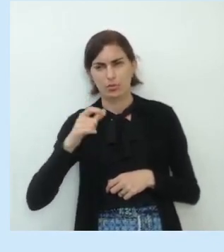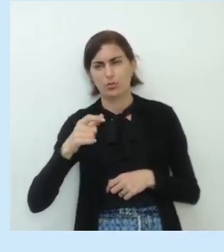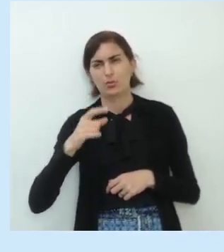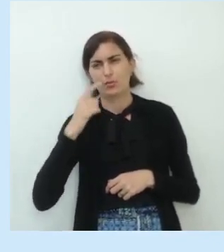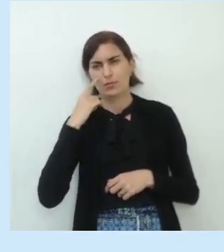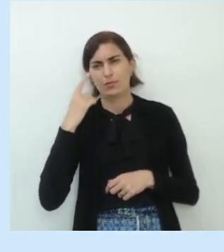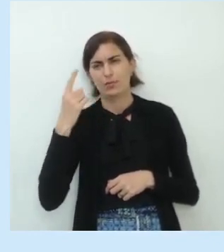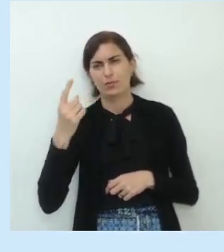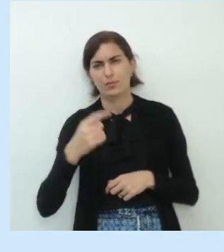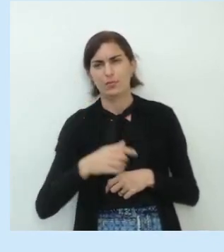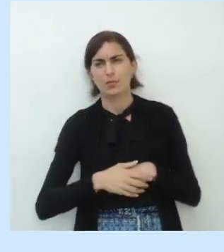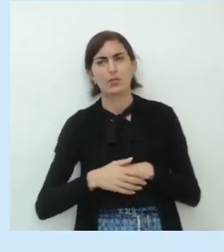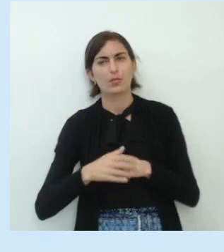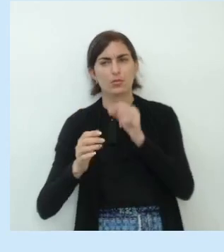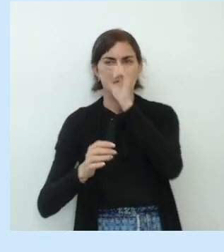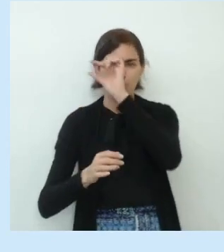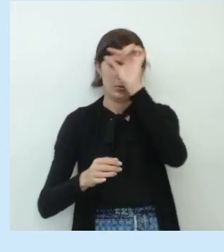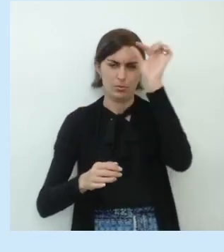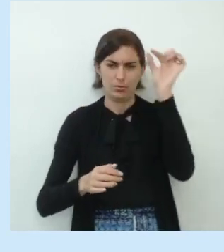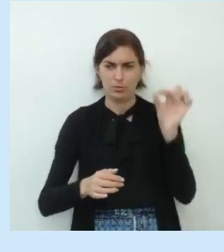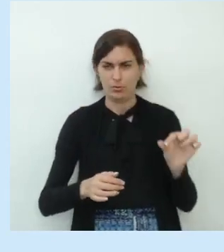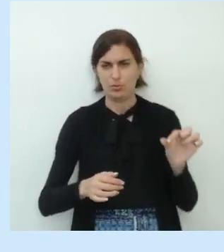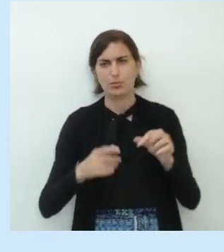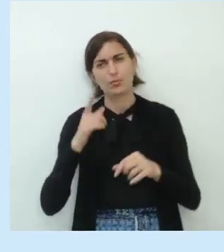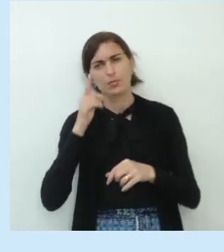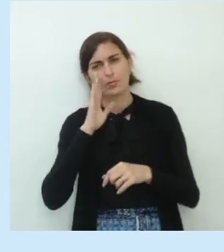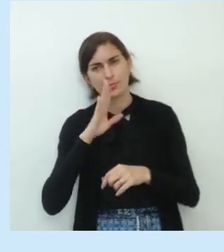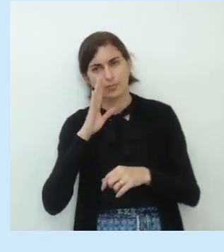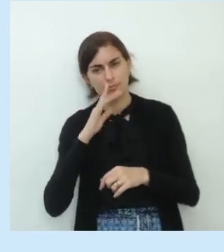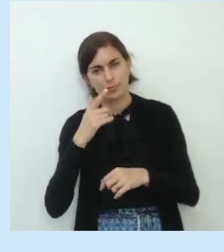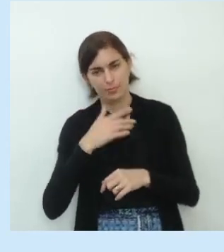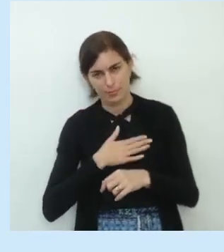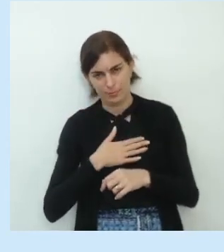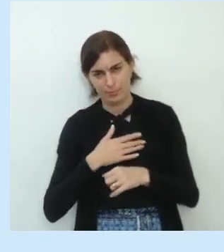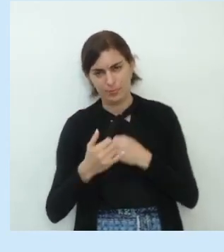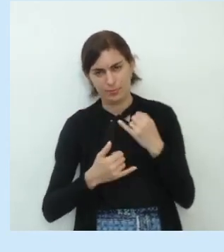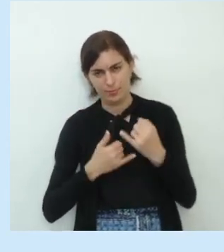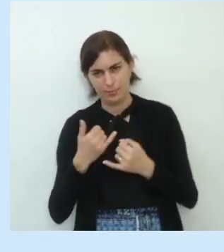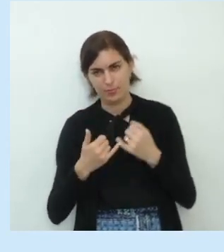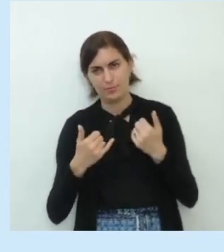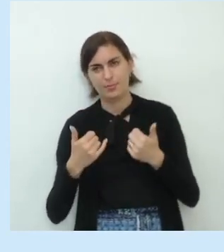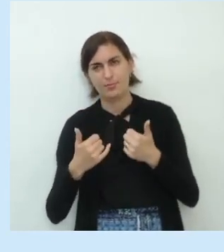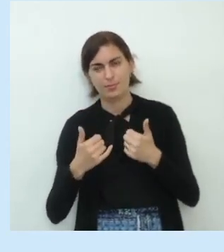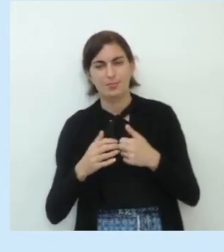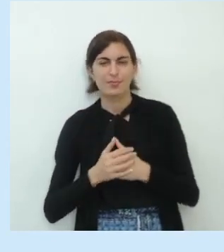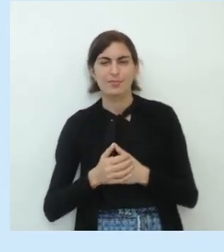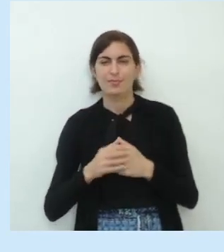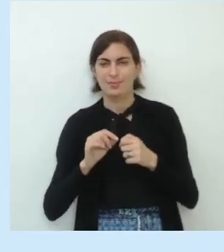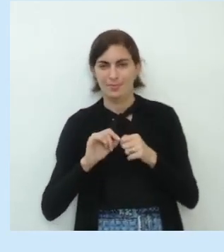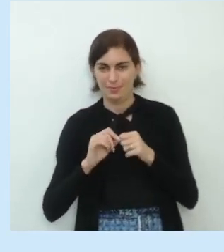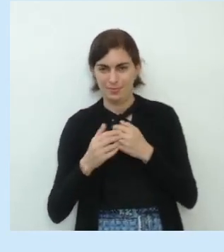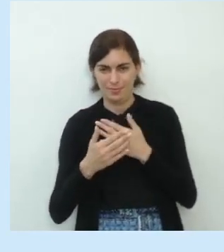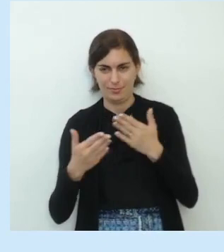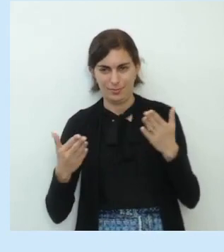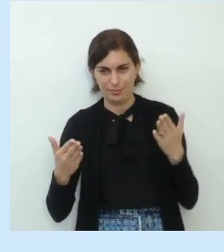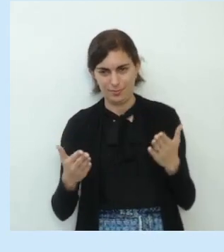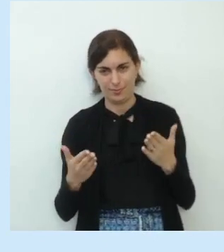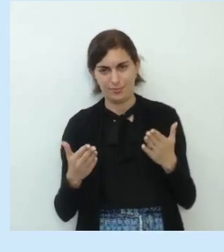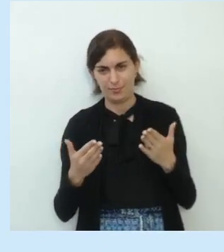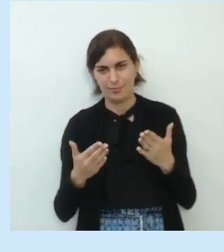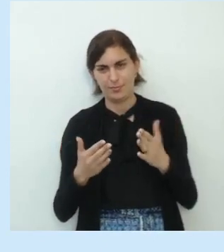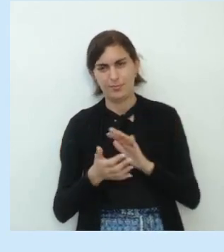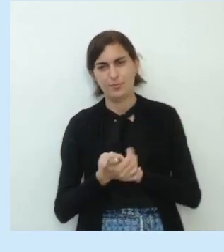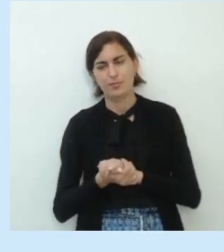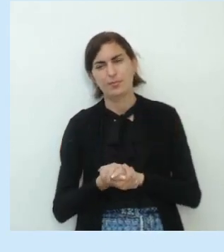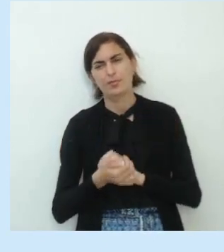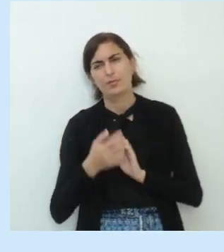você está vendo ela agora aí da animação. Ficou legal? Show? Gostou da animação? Obrigado, viu? Foi bem feito aí para vocês. De coração, tá